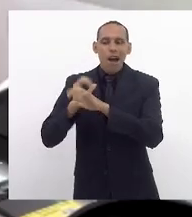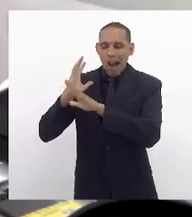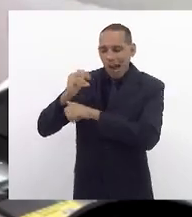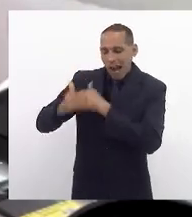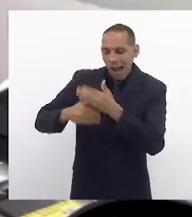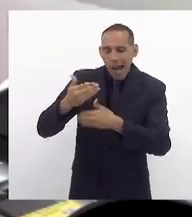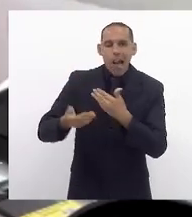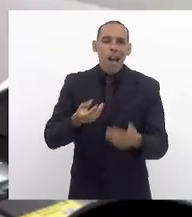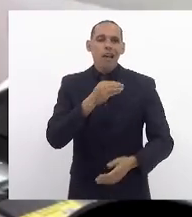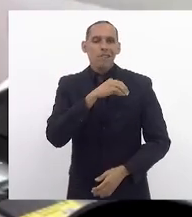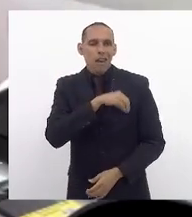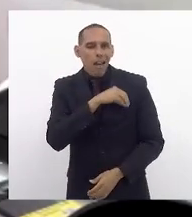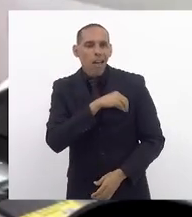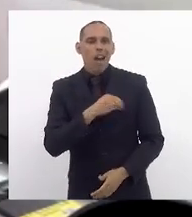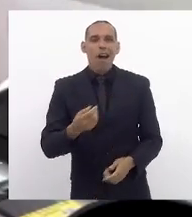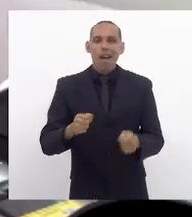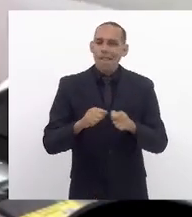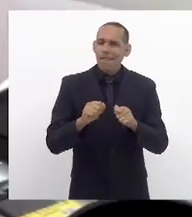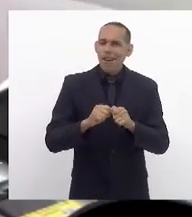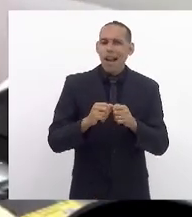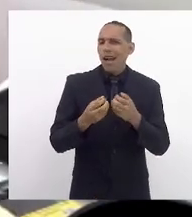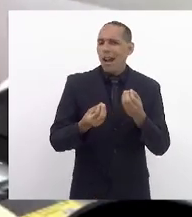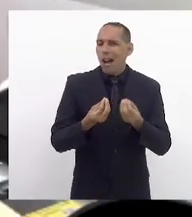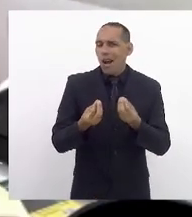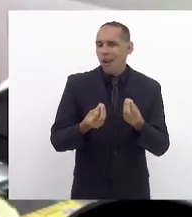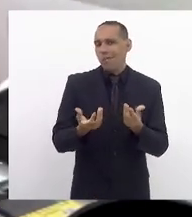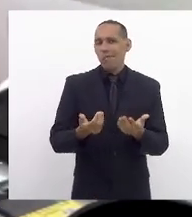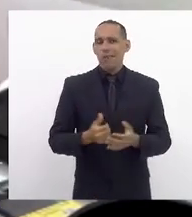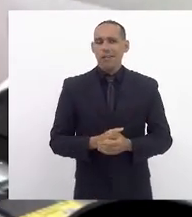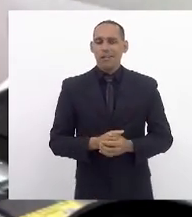foi feito de forma